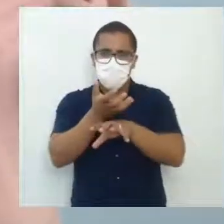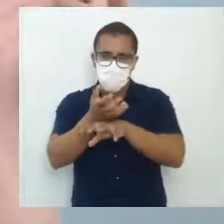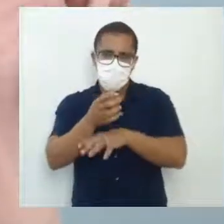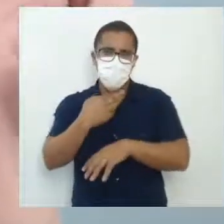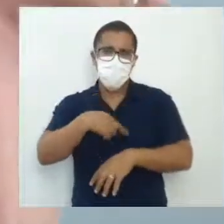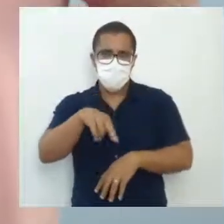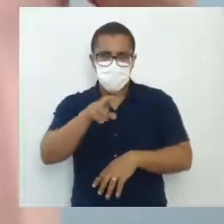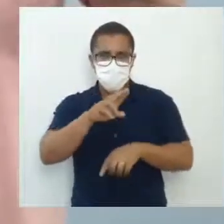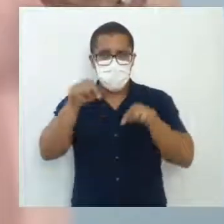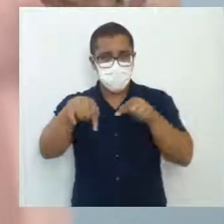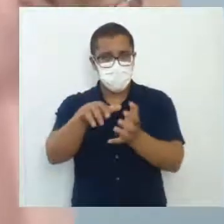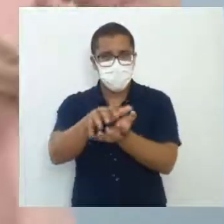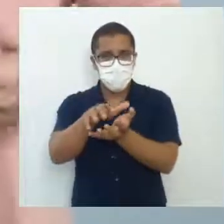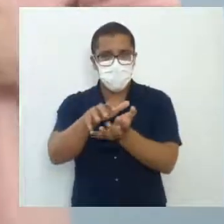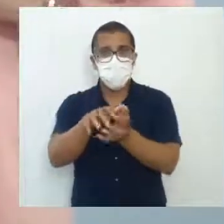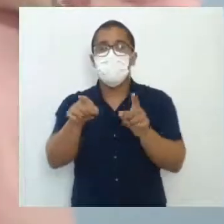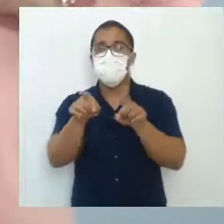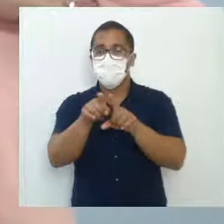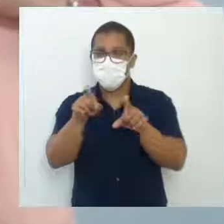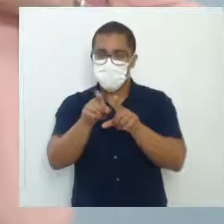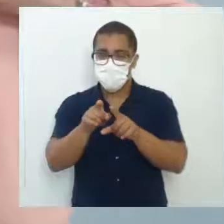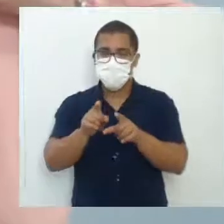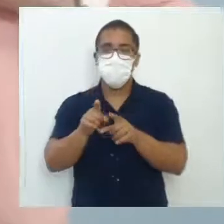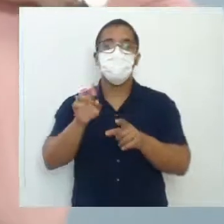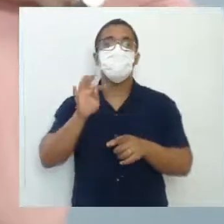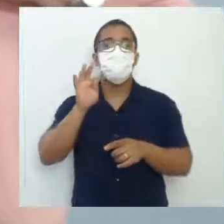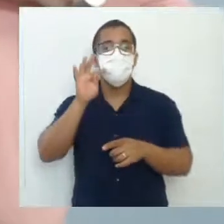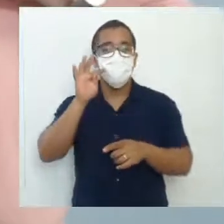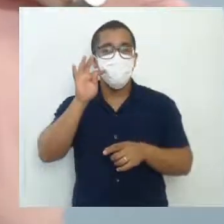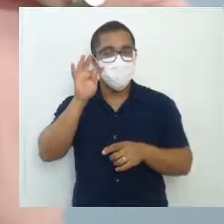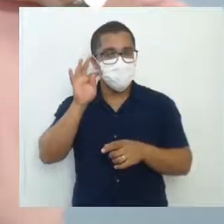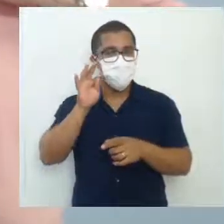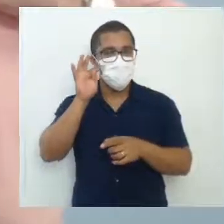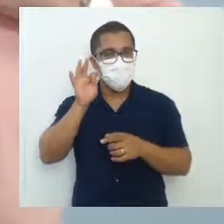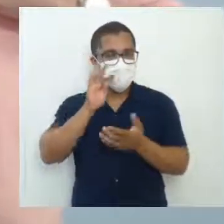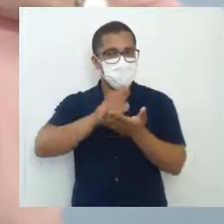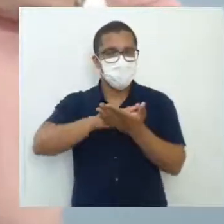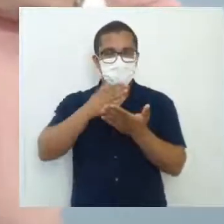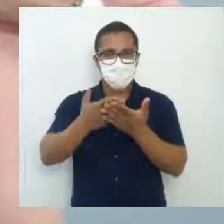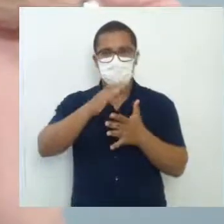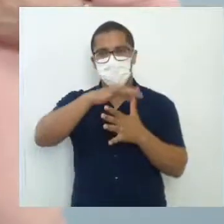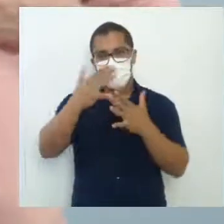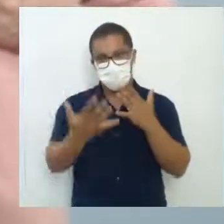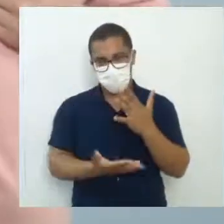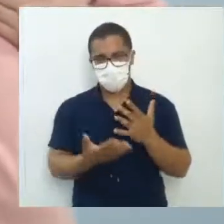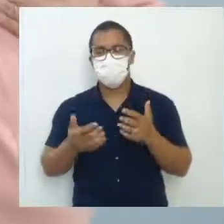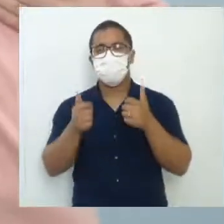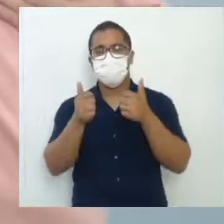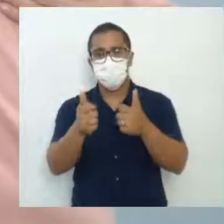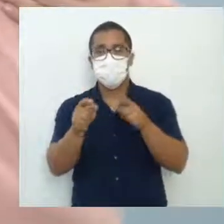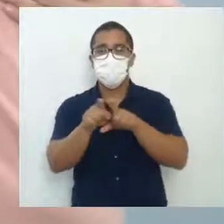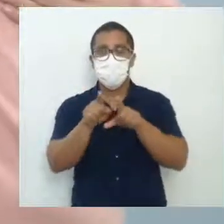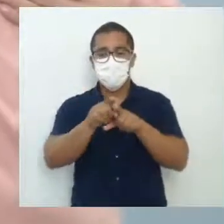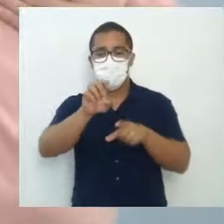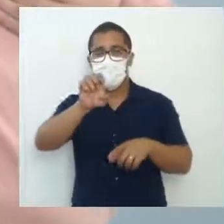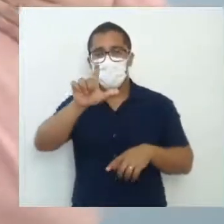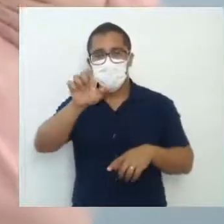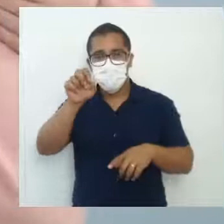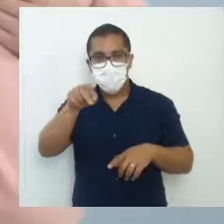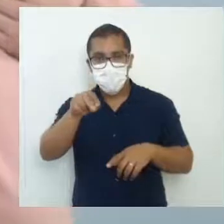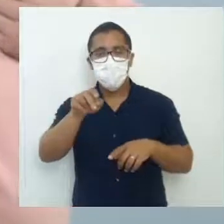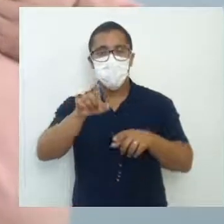nosso estado e também ao nosso professor intérprete de Libras, Ari Tiago, como também Ellen,